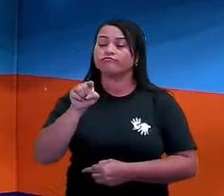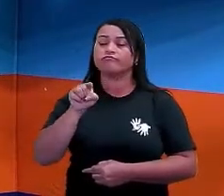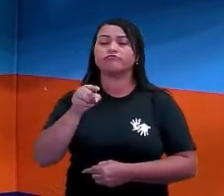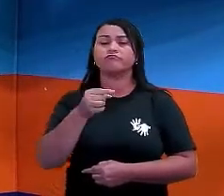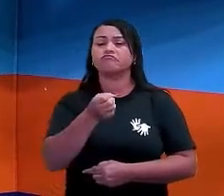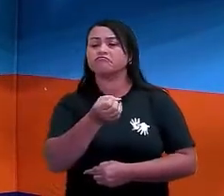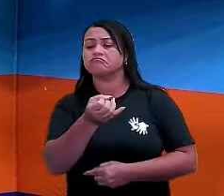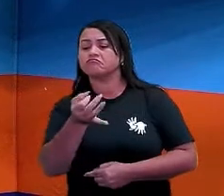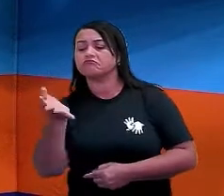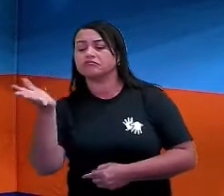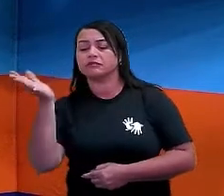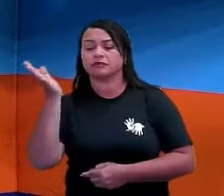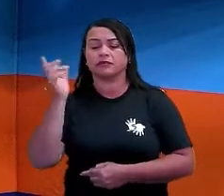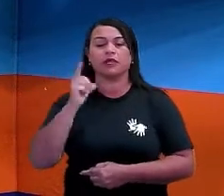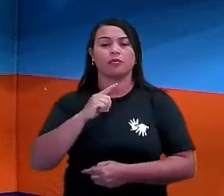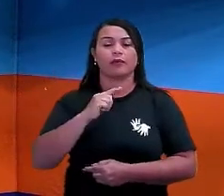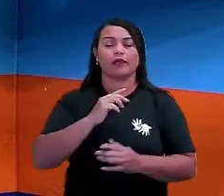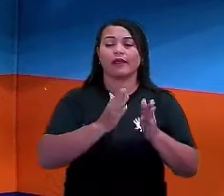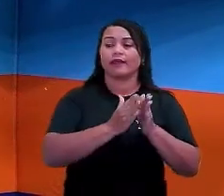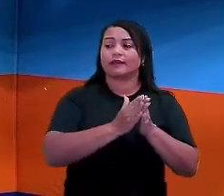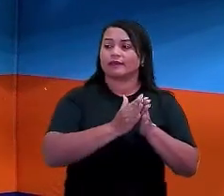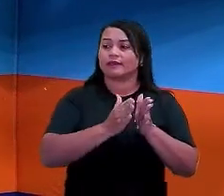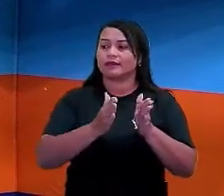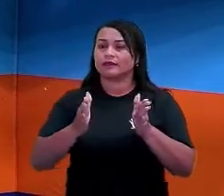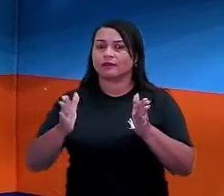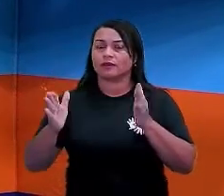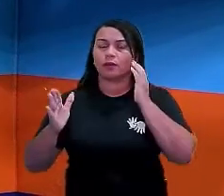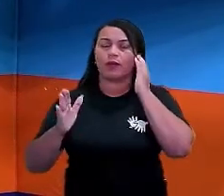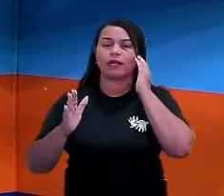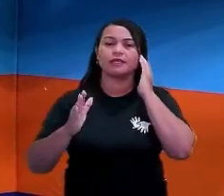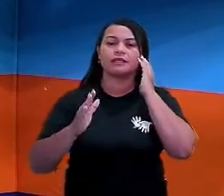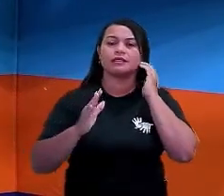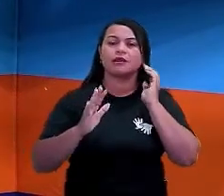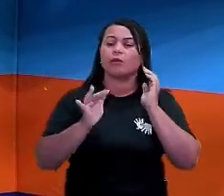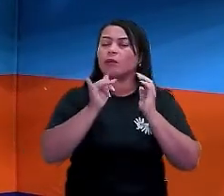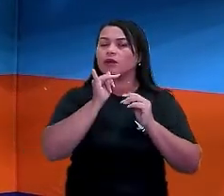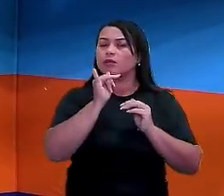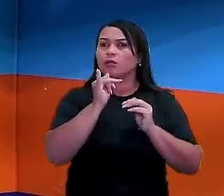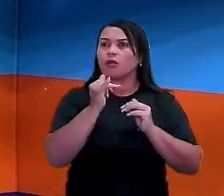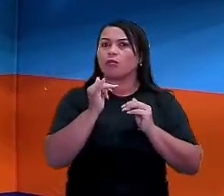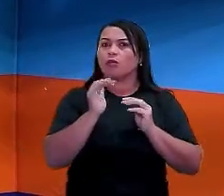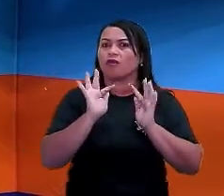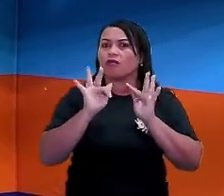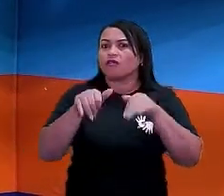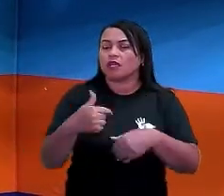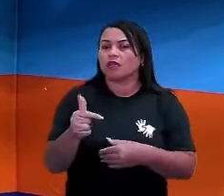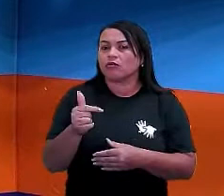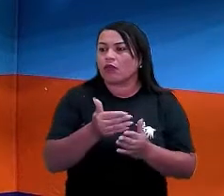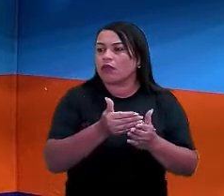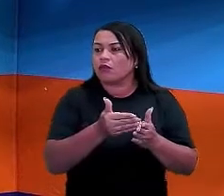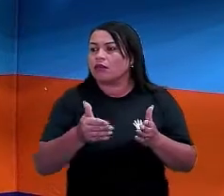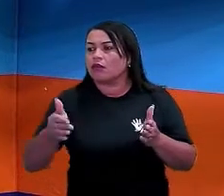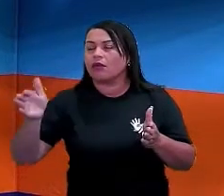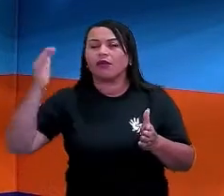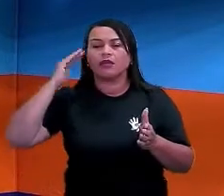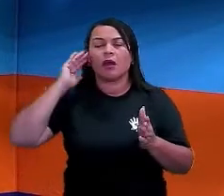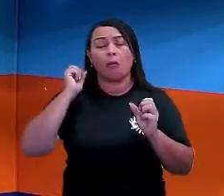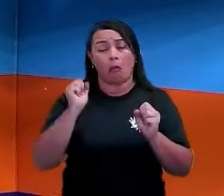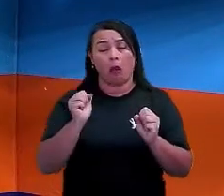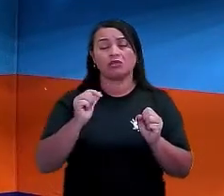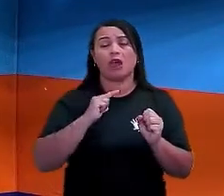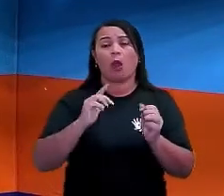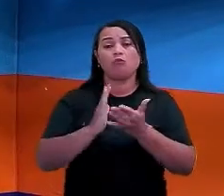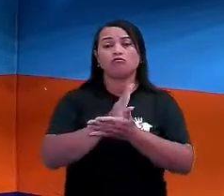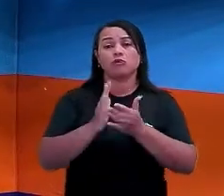quê? Sequência, ela vai vir muito com essa ideia de infinito. Tá? Posso ter uma sequência